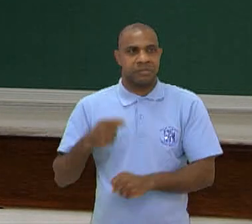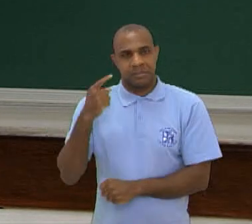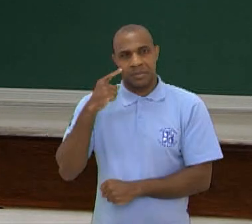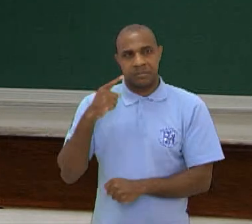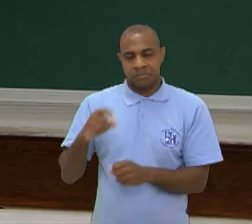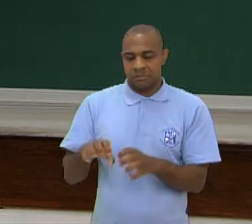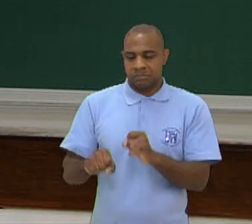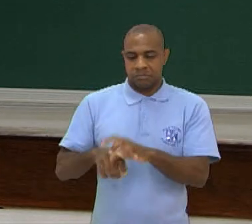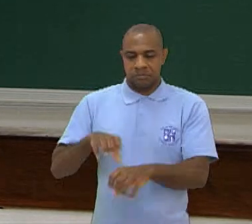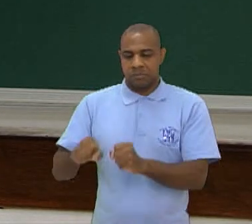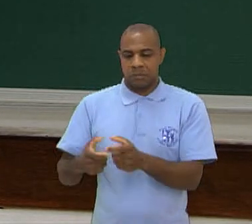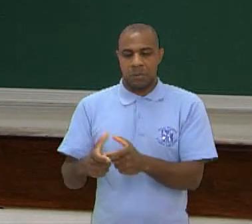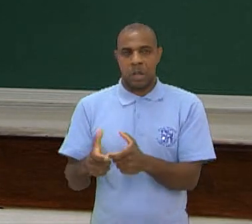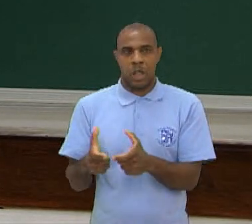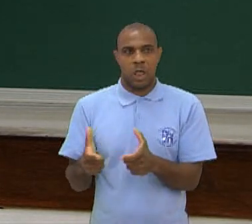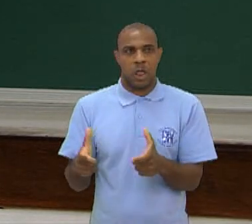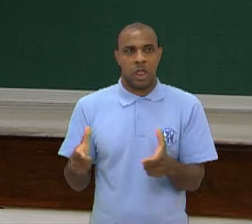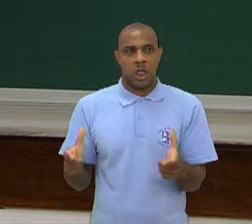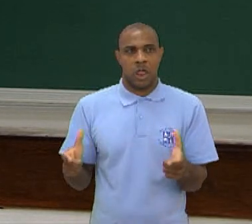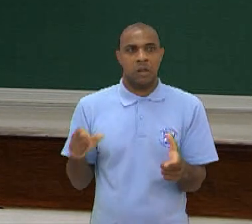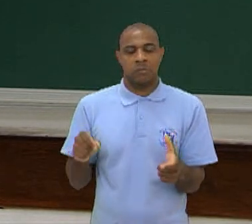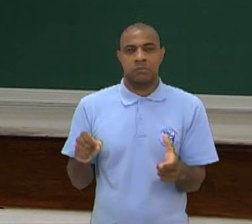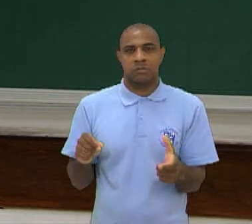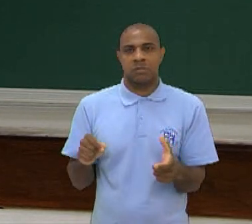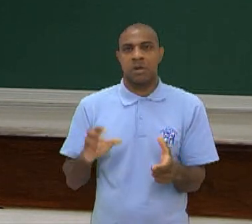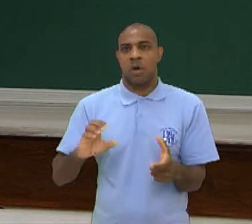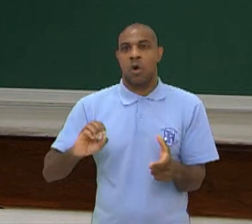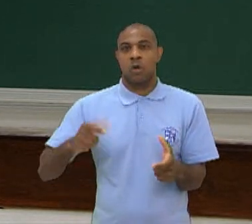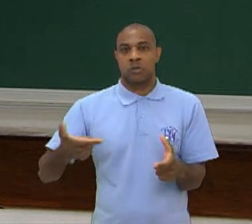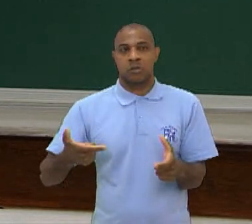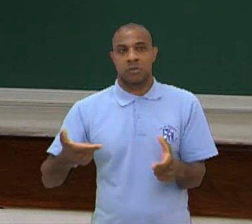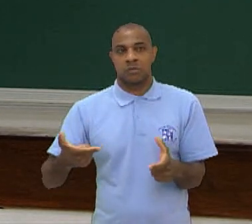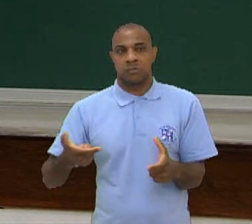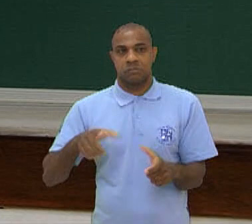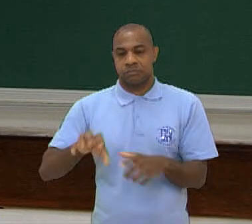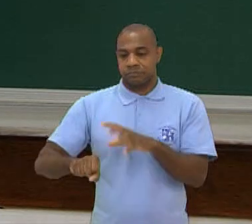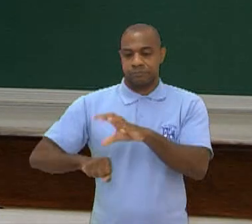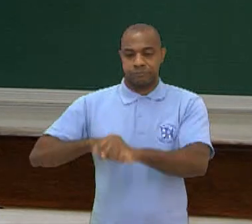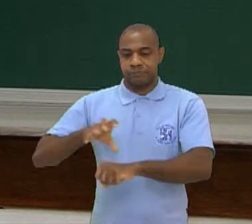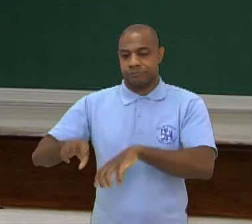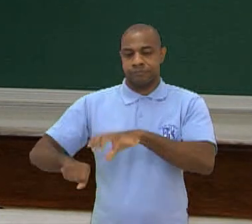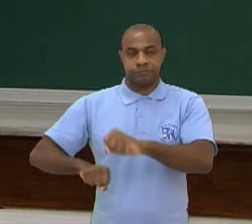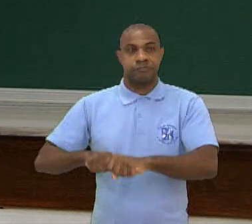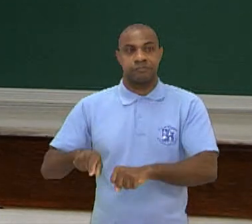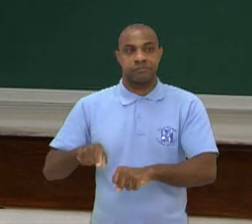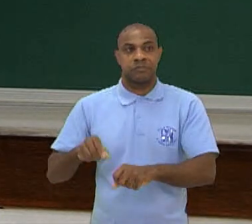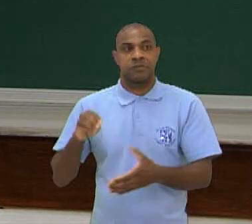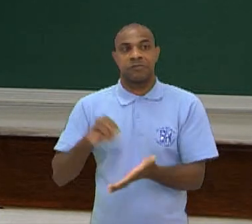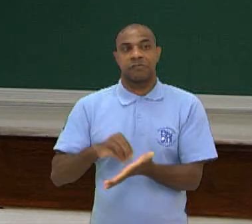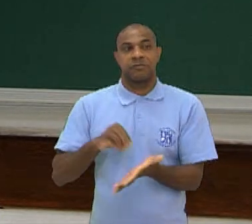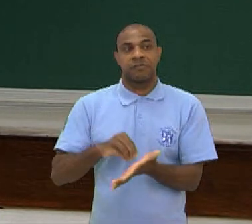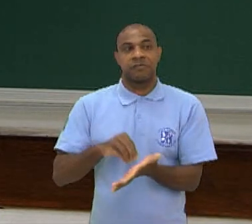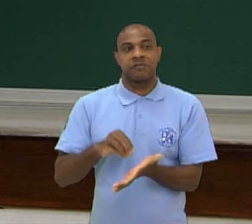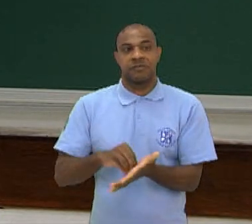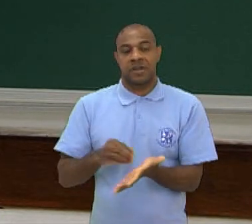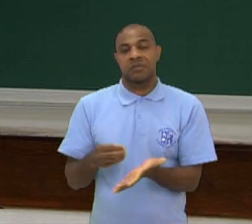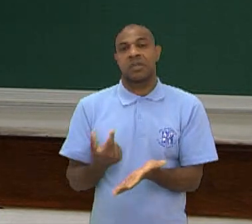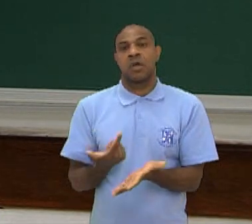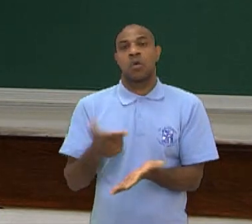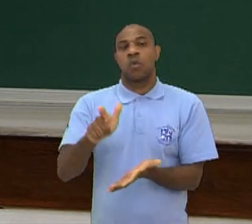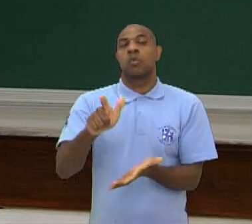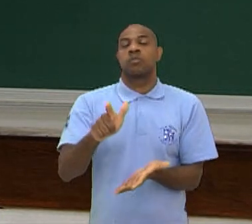multiplicar mais do que normal, consumindo muito oxigênio. Consumiu muito oxigênio, o que acontece? Começa a faltar oxigênio para as outras